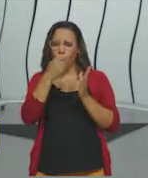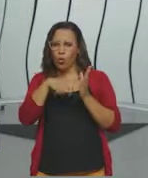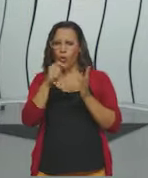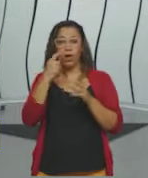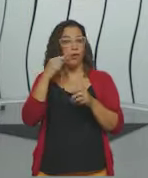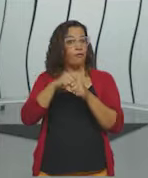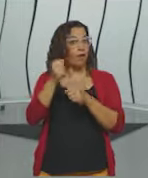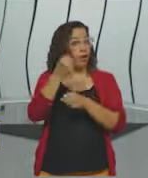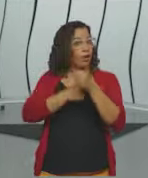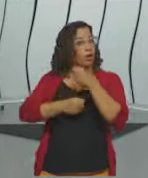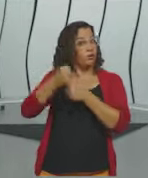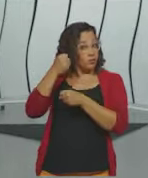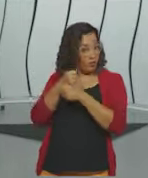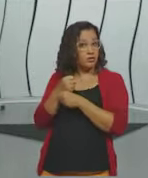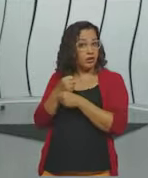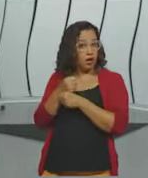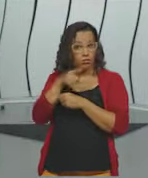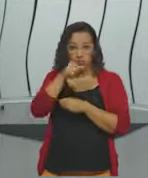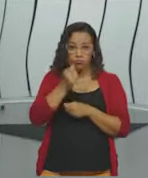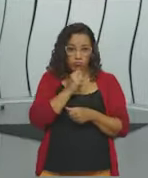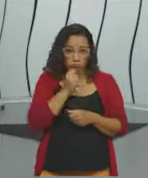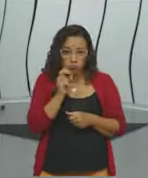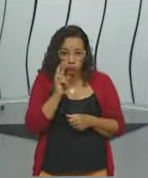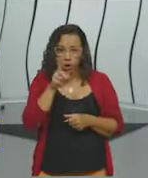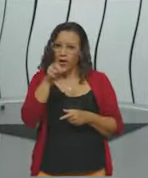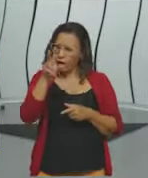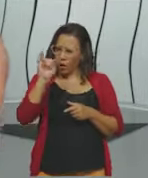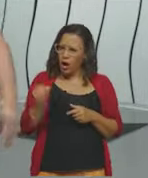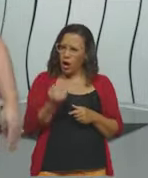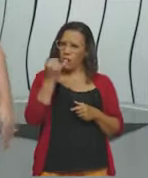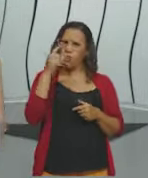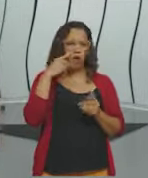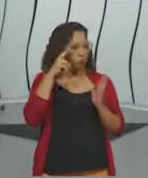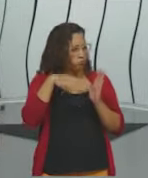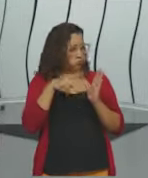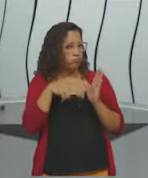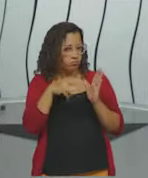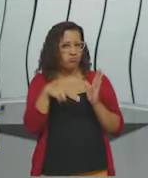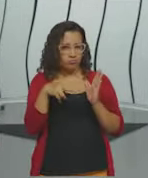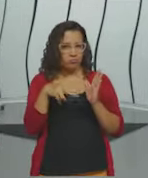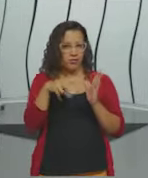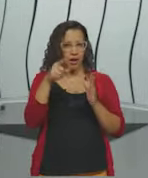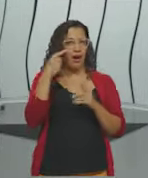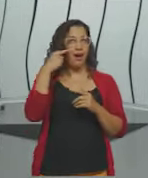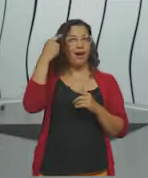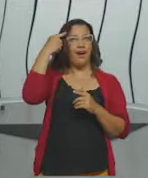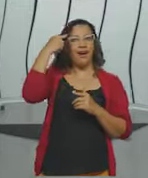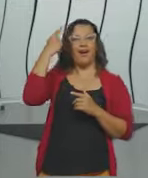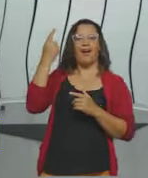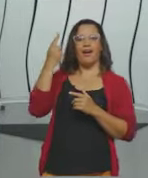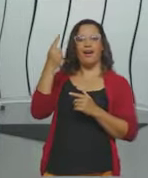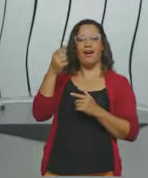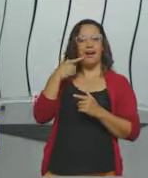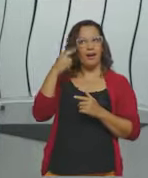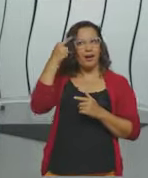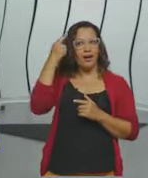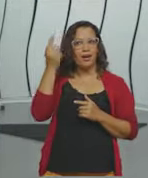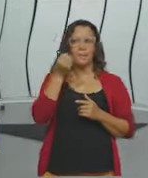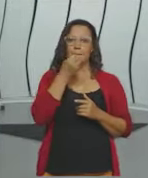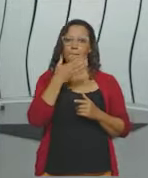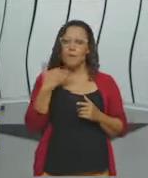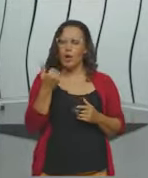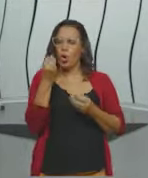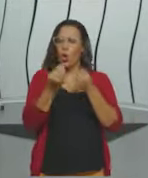ano passado. Então, se você ainda não viu, corre lá e veja para você ter uma ideia geral de como